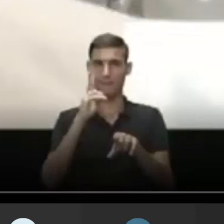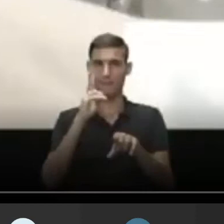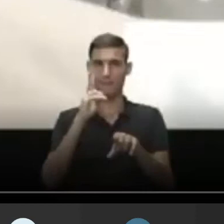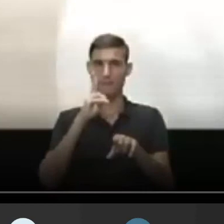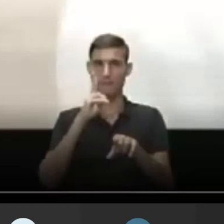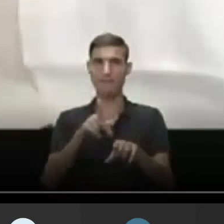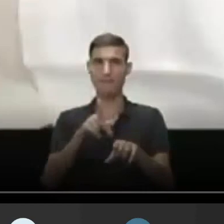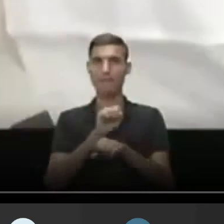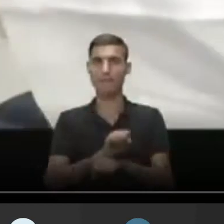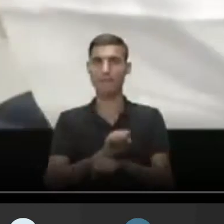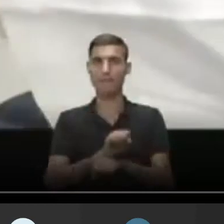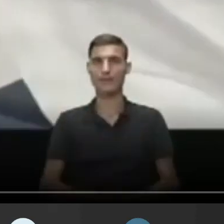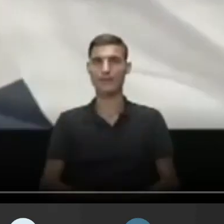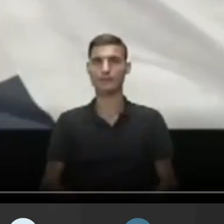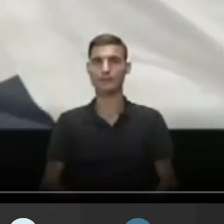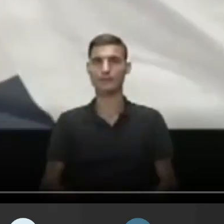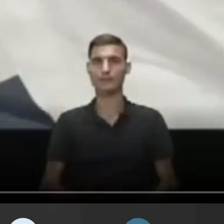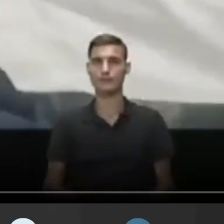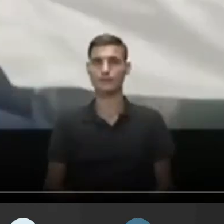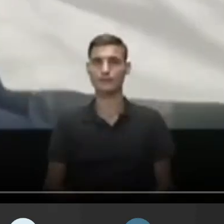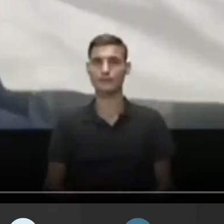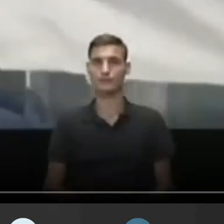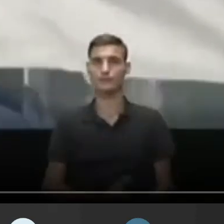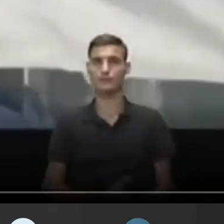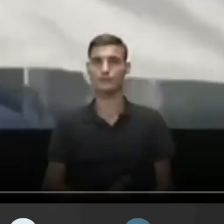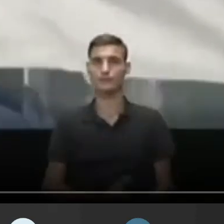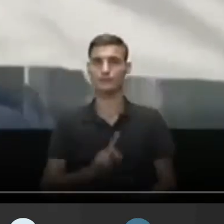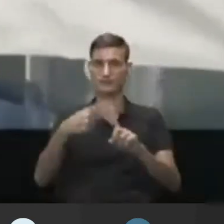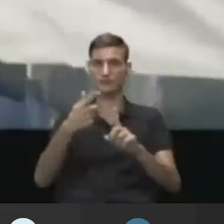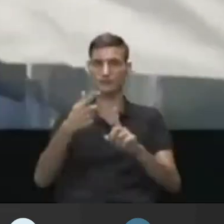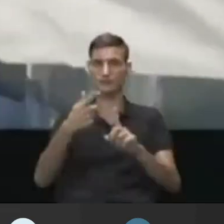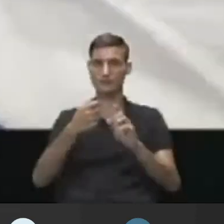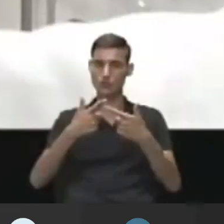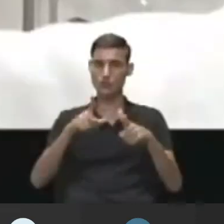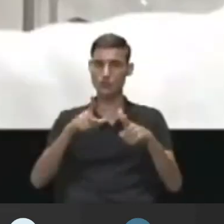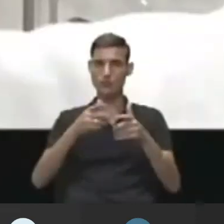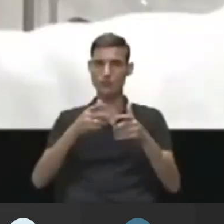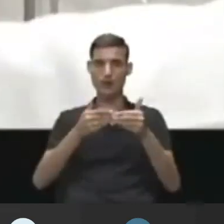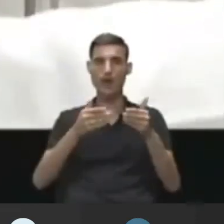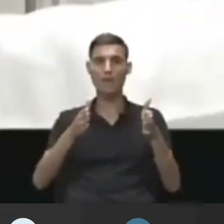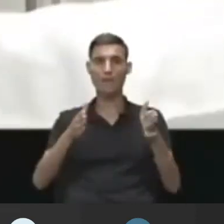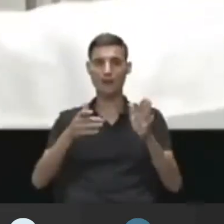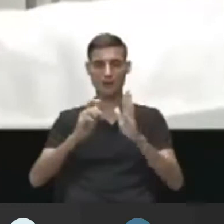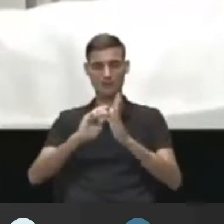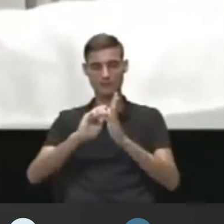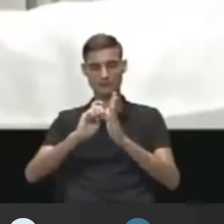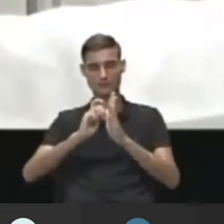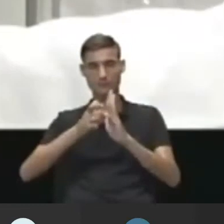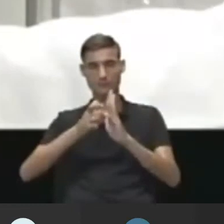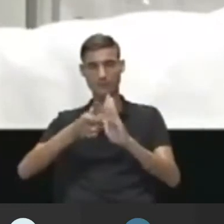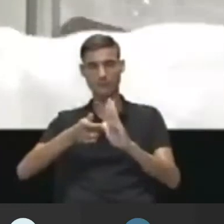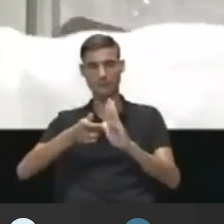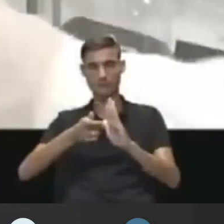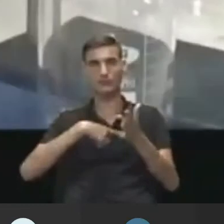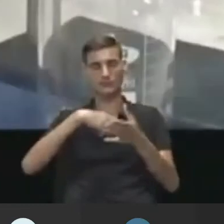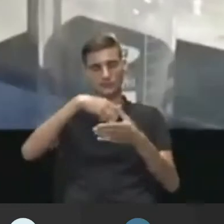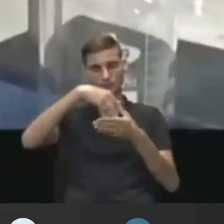E vamos ter a nossa terceira amostra. Retira toda essa parte de baixo, parte inferior.